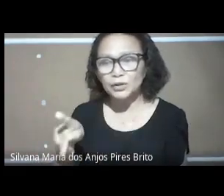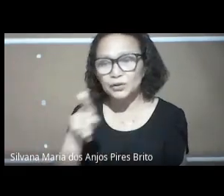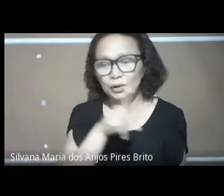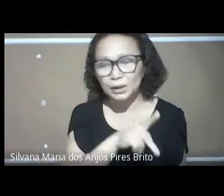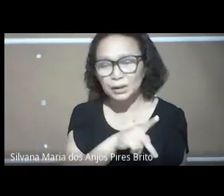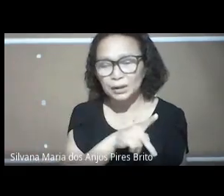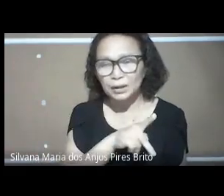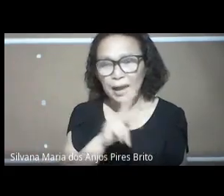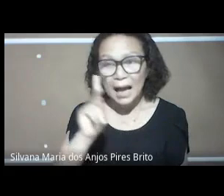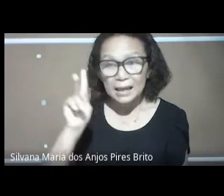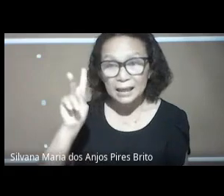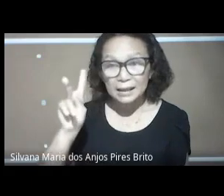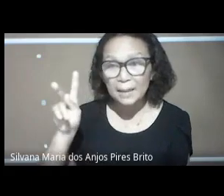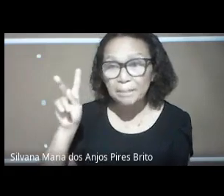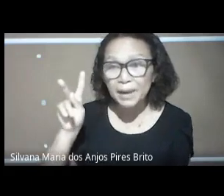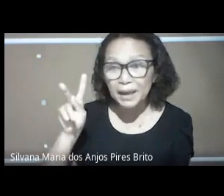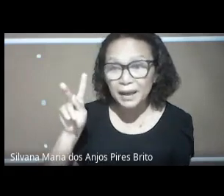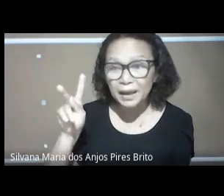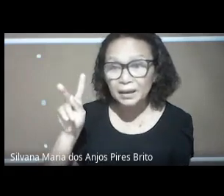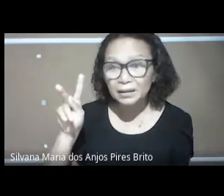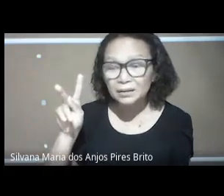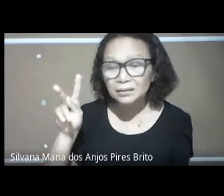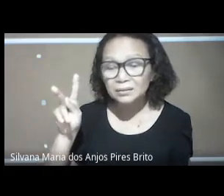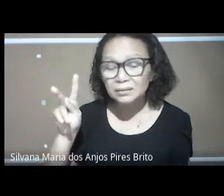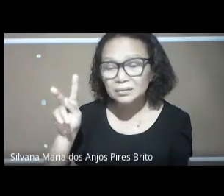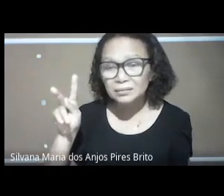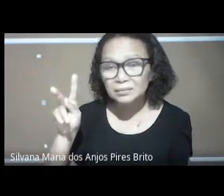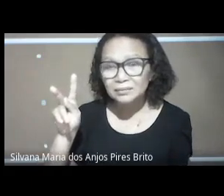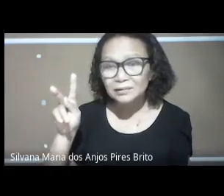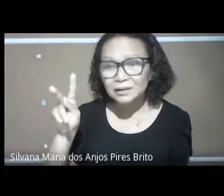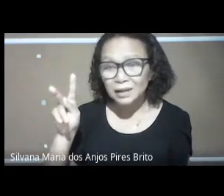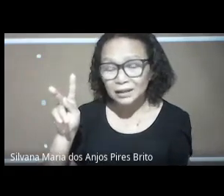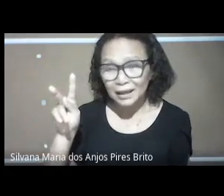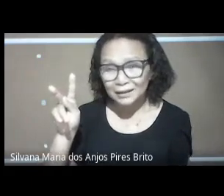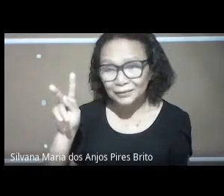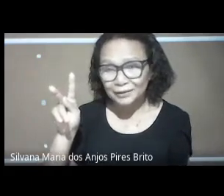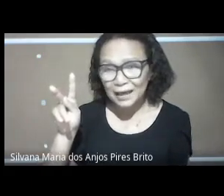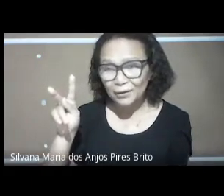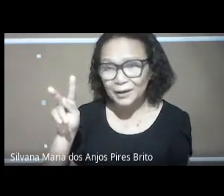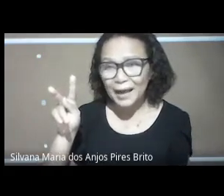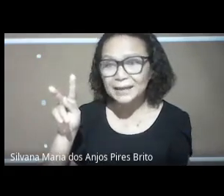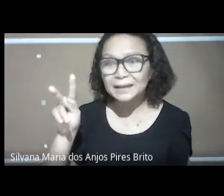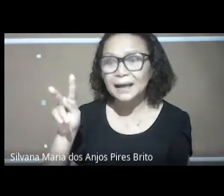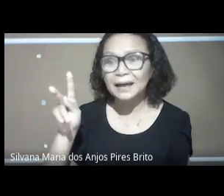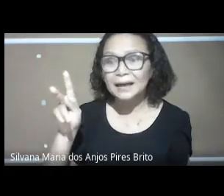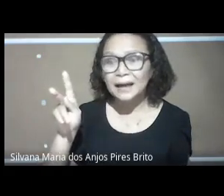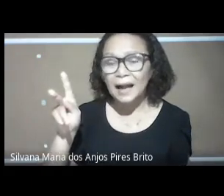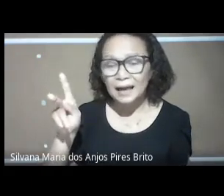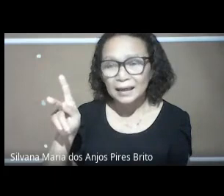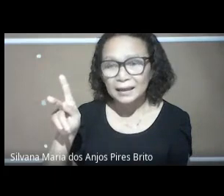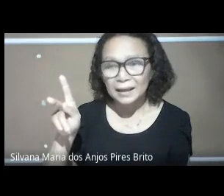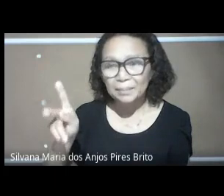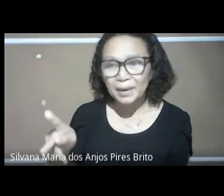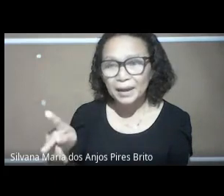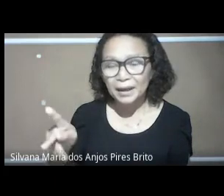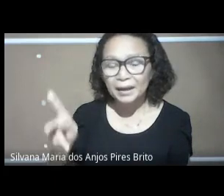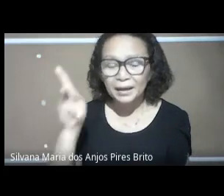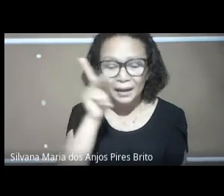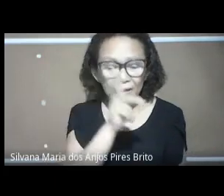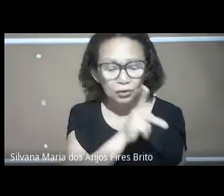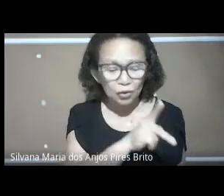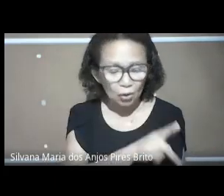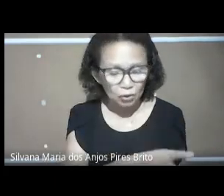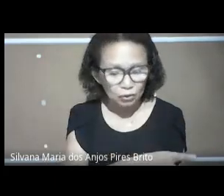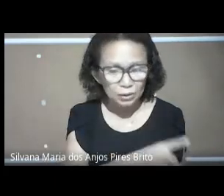de professora. A letra P, que já conhece, né? A letra